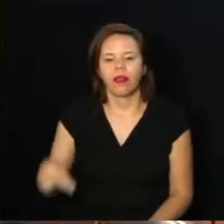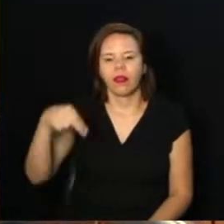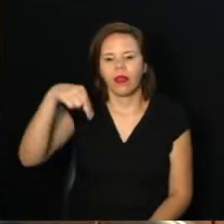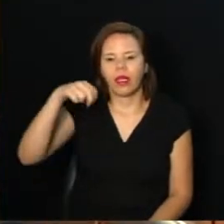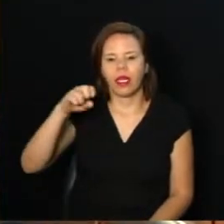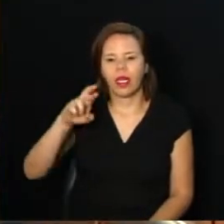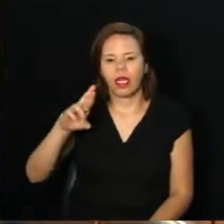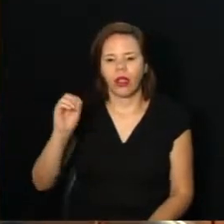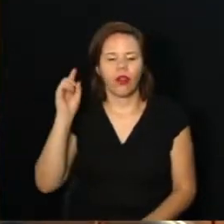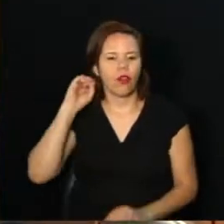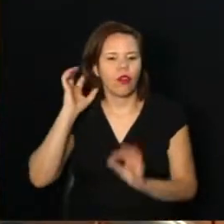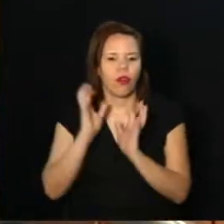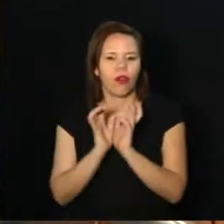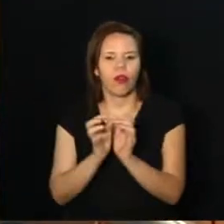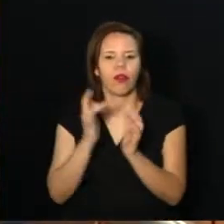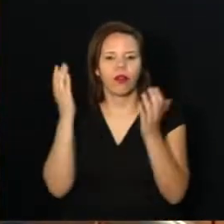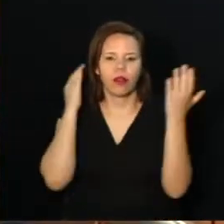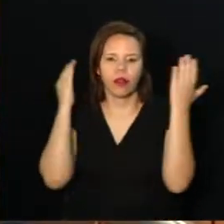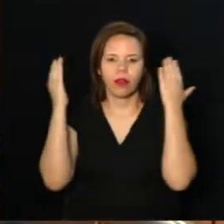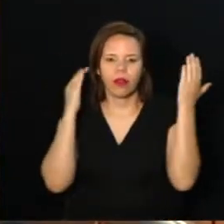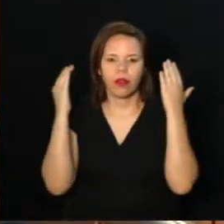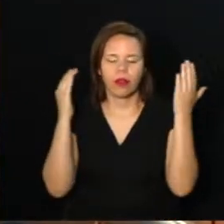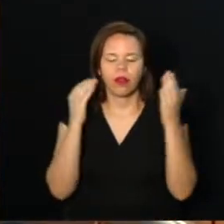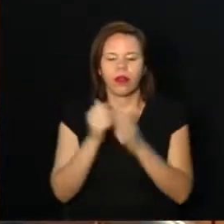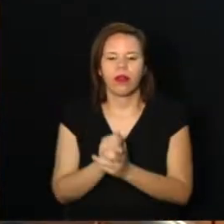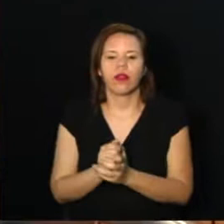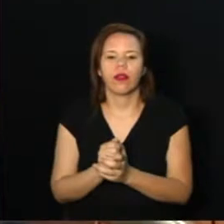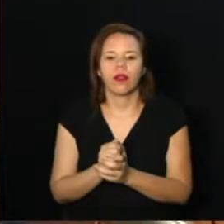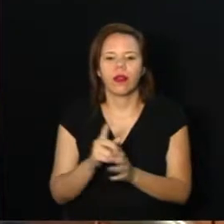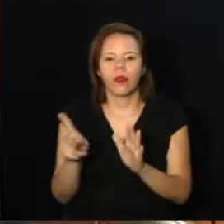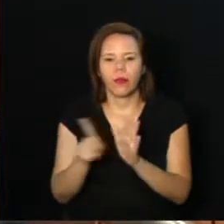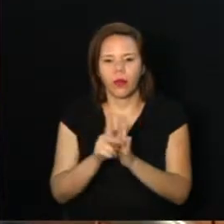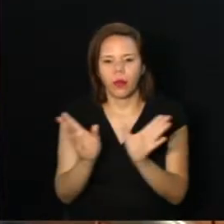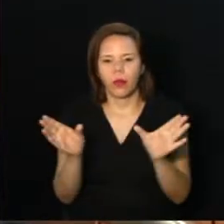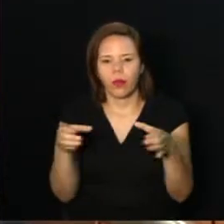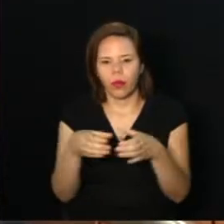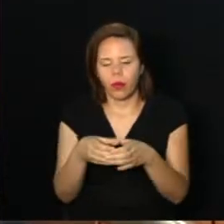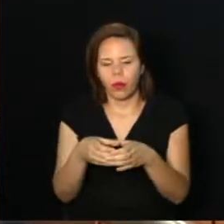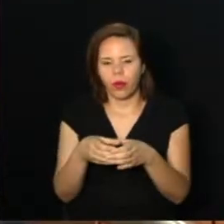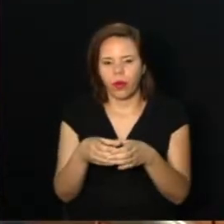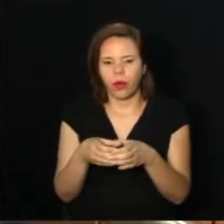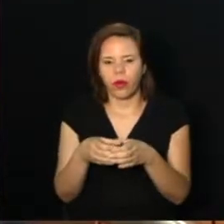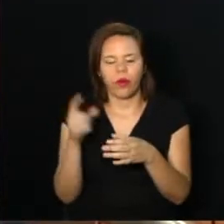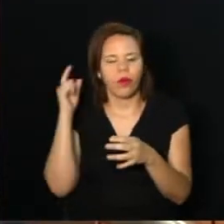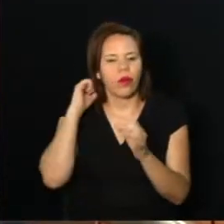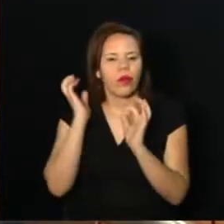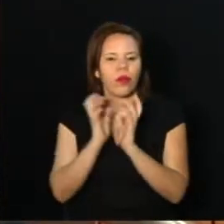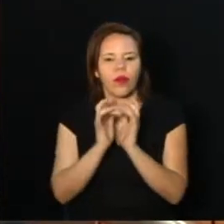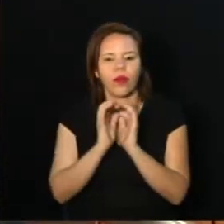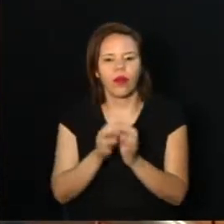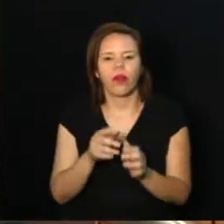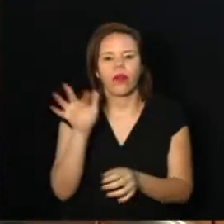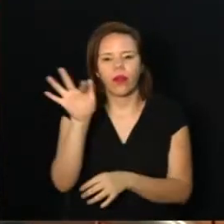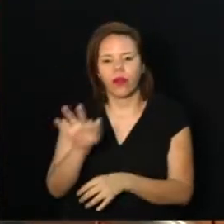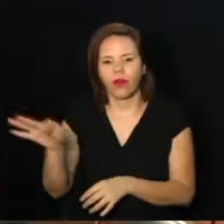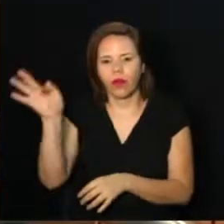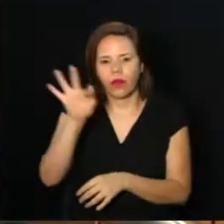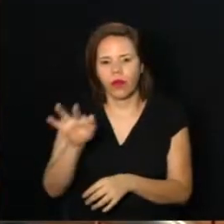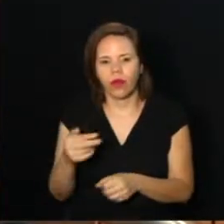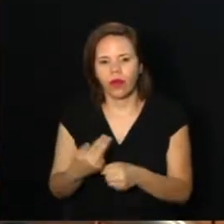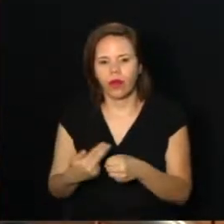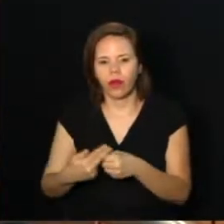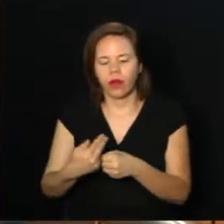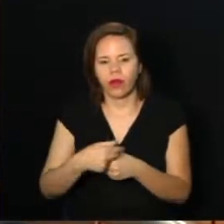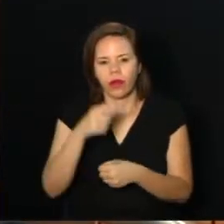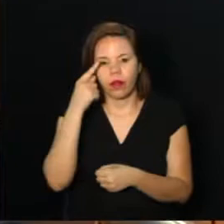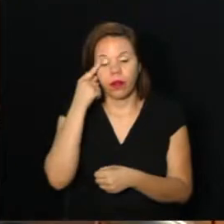neuropsicóloga, professora associada do Departamento de Neurologia da Faculdade de Ciências Médicas da